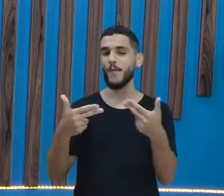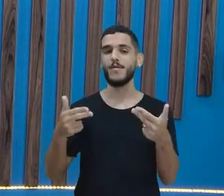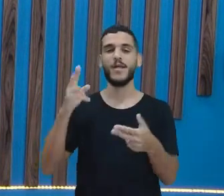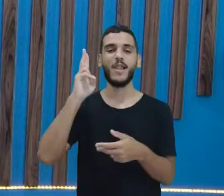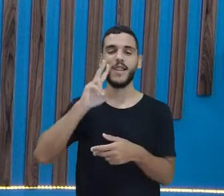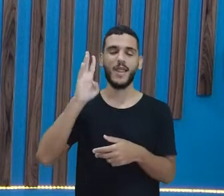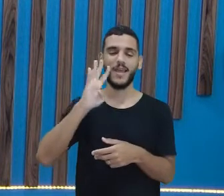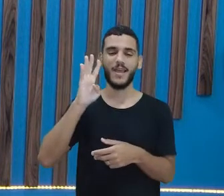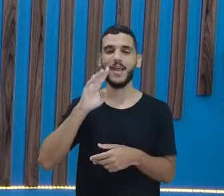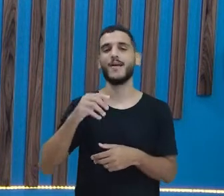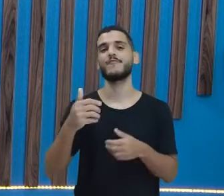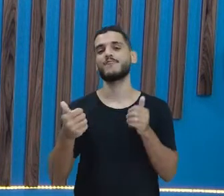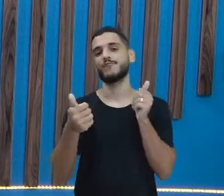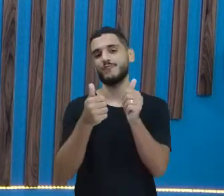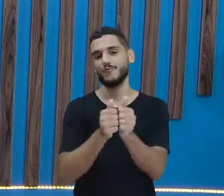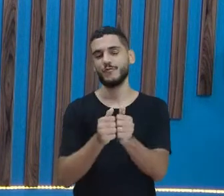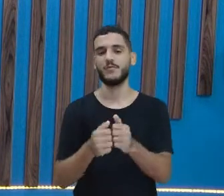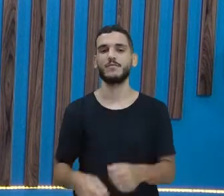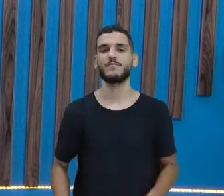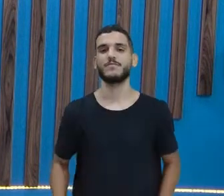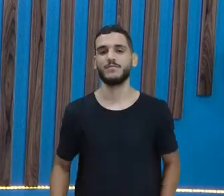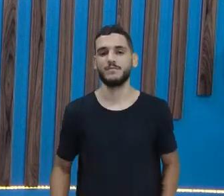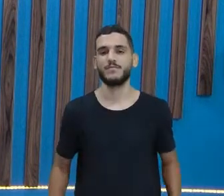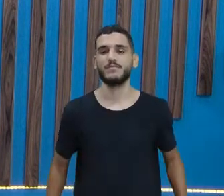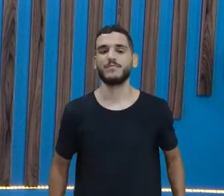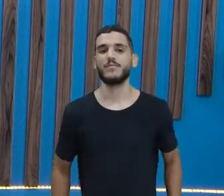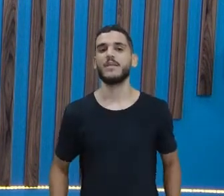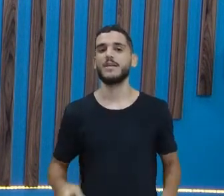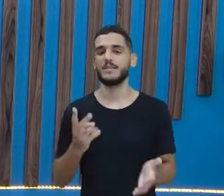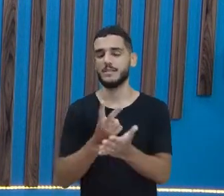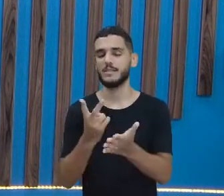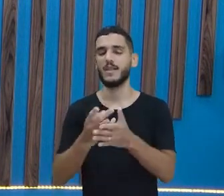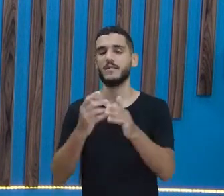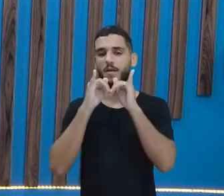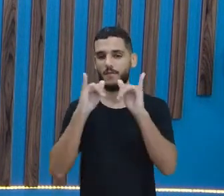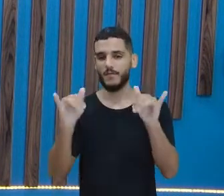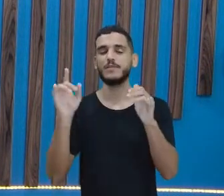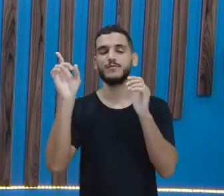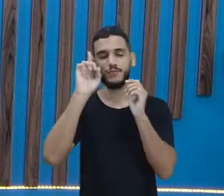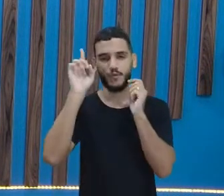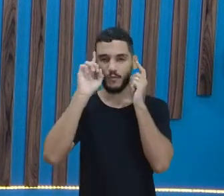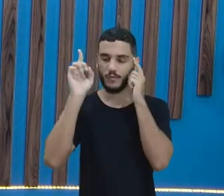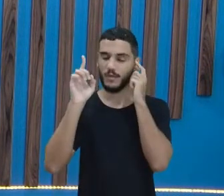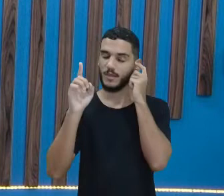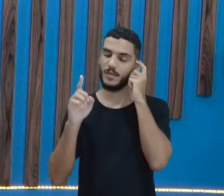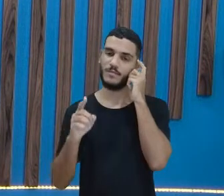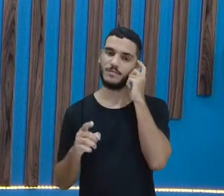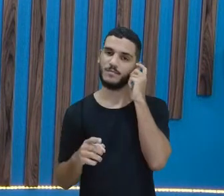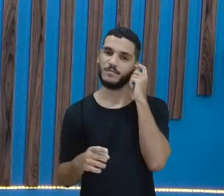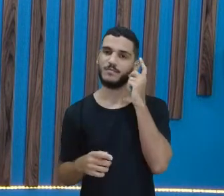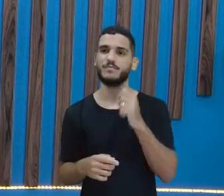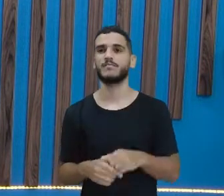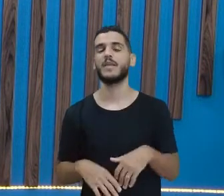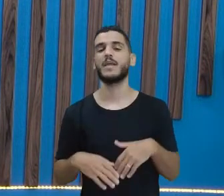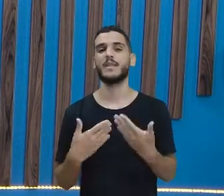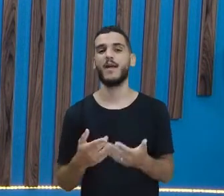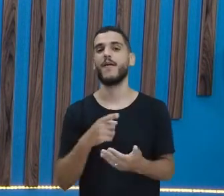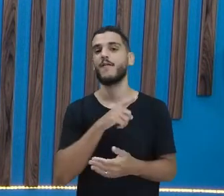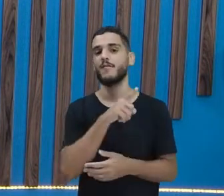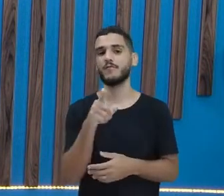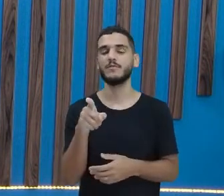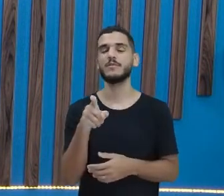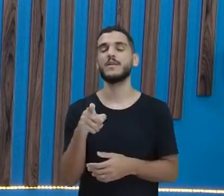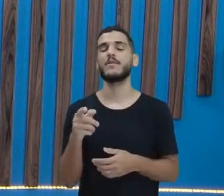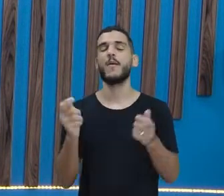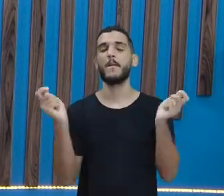juntos, né? Vocês aí e eu aqui. Lembra sempre daqueles avisos que a gente dá todos os dias, tá? Ó, você pode assistir as nossas